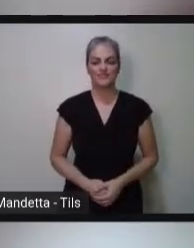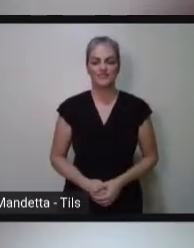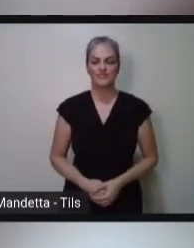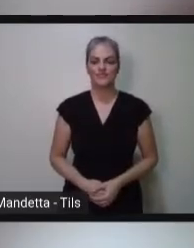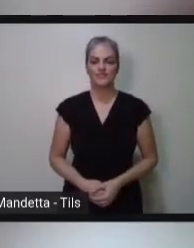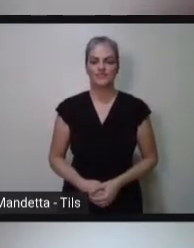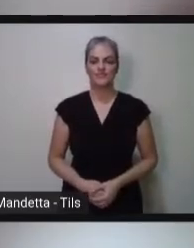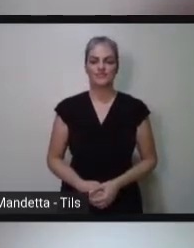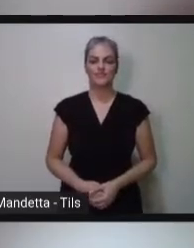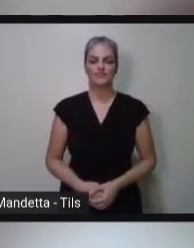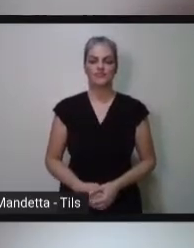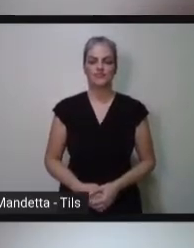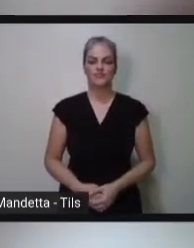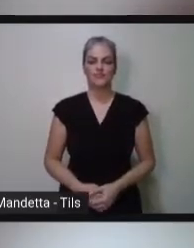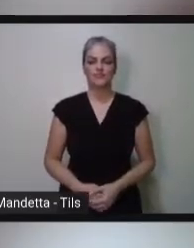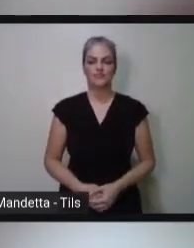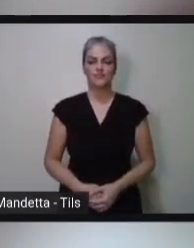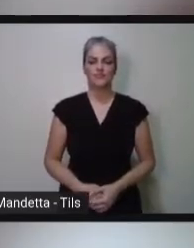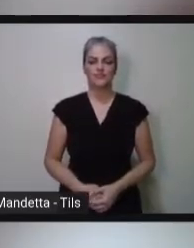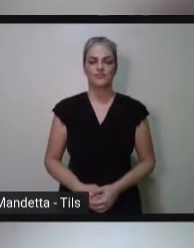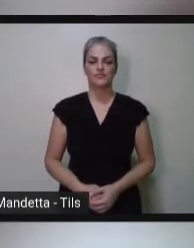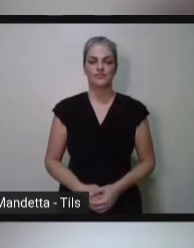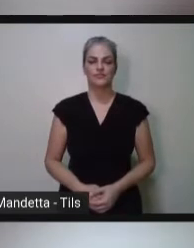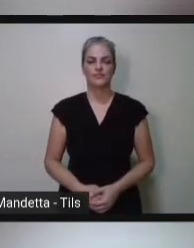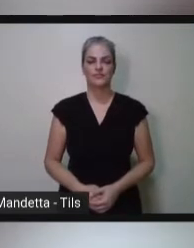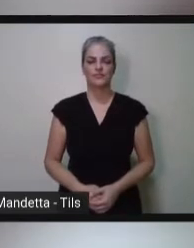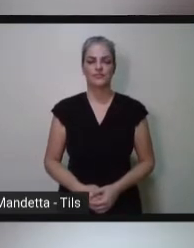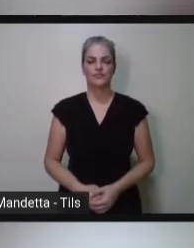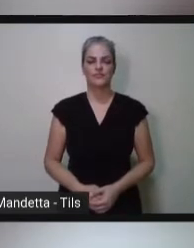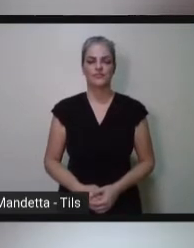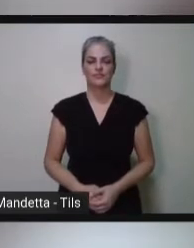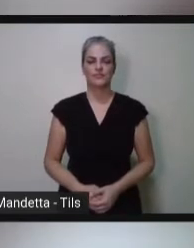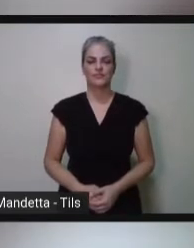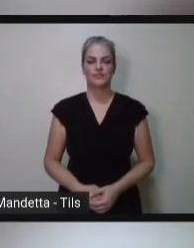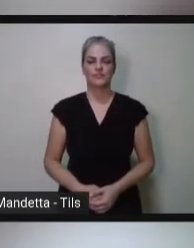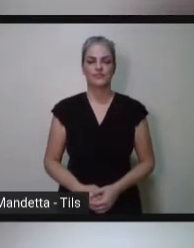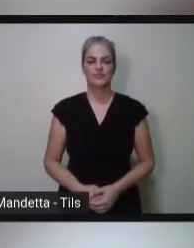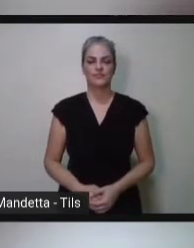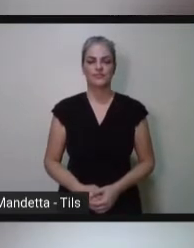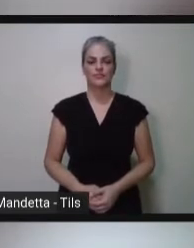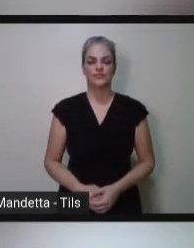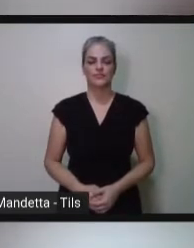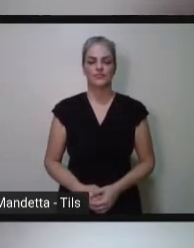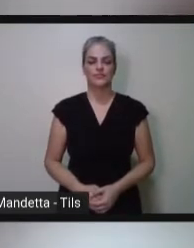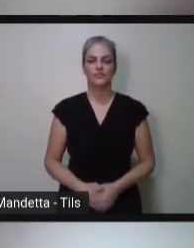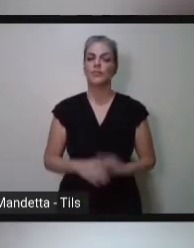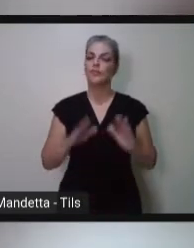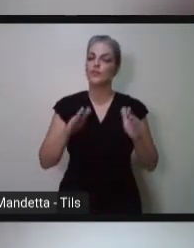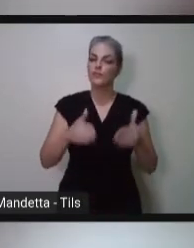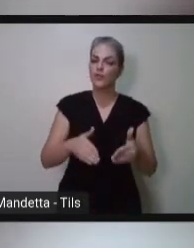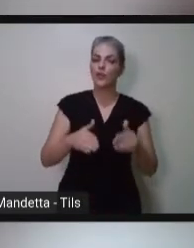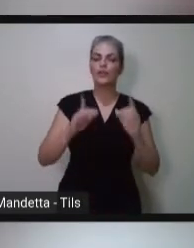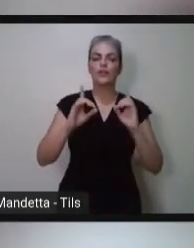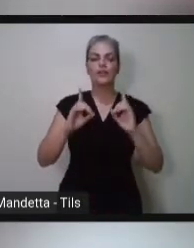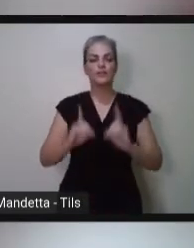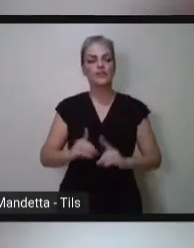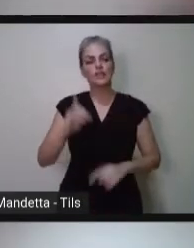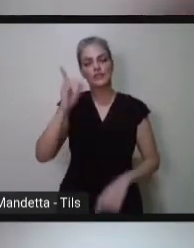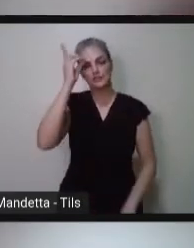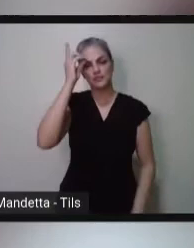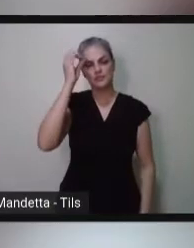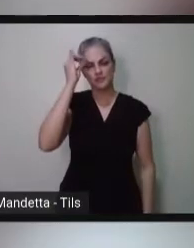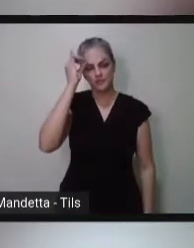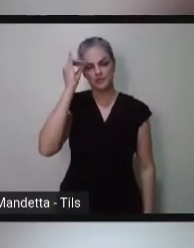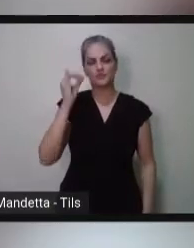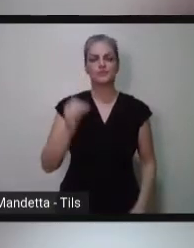né, no caso, a deficiência intelectual. E a professora Josiane, então, experiência. Guilherme,